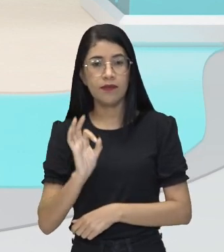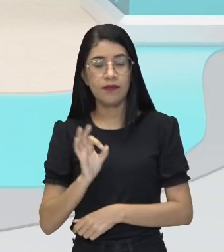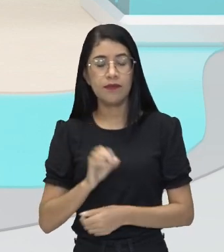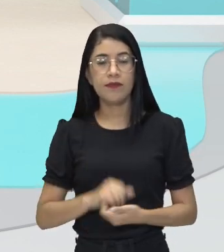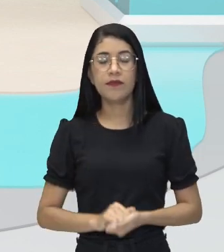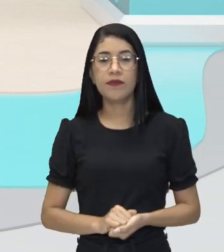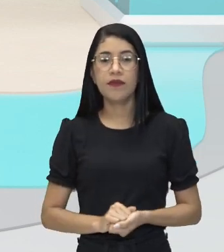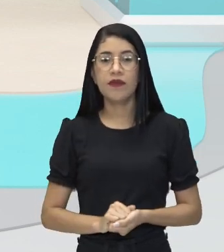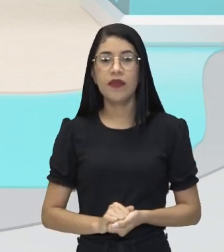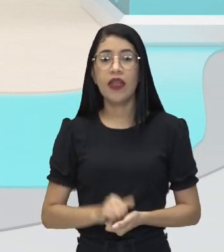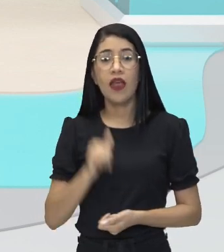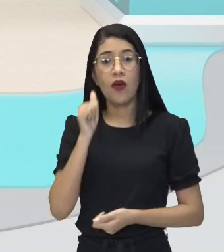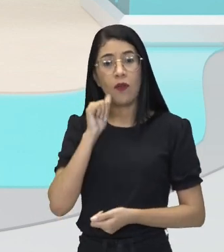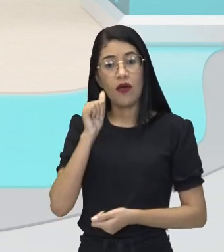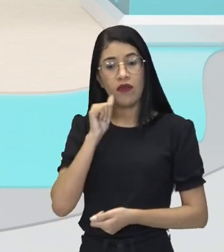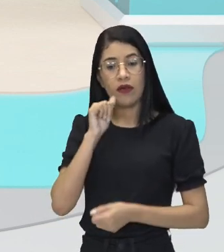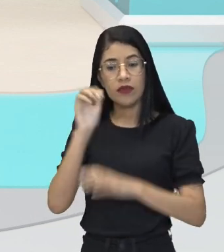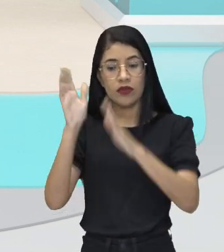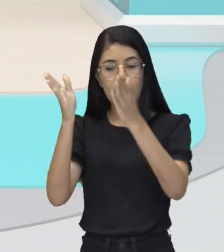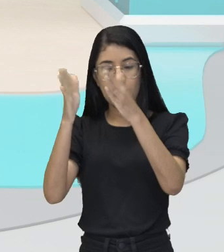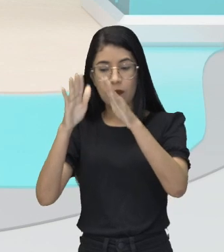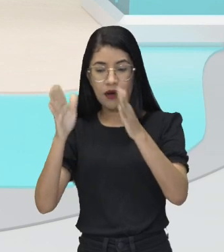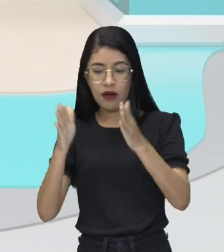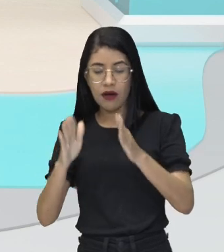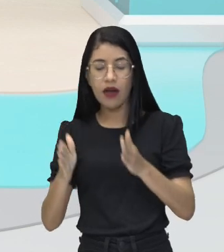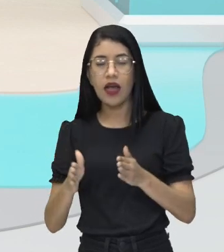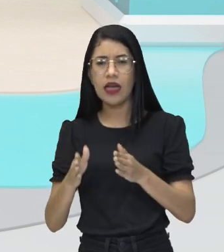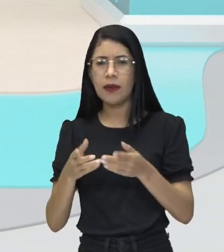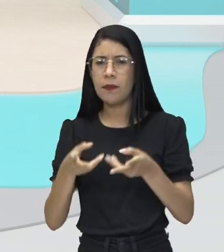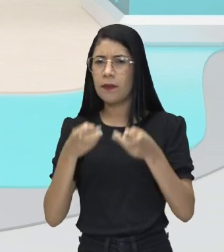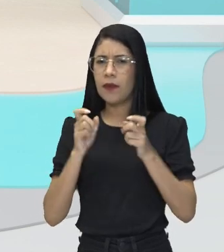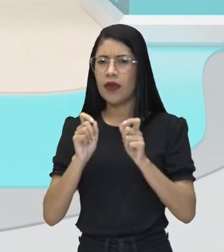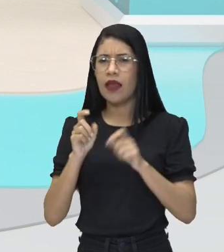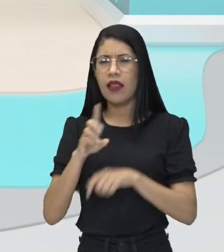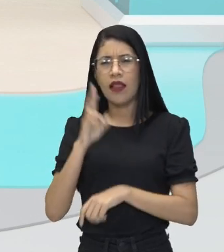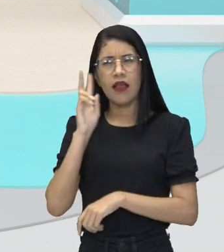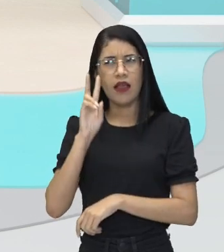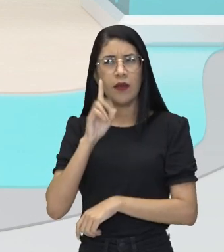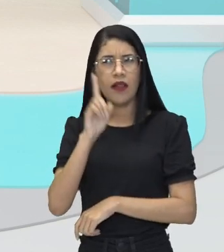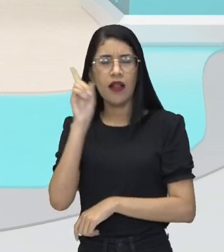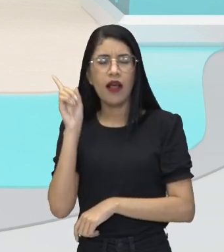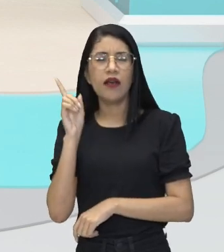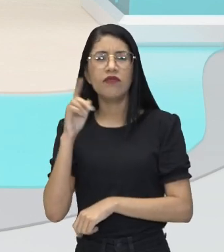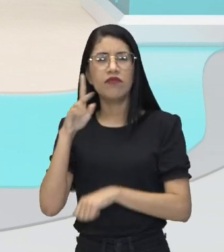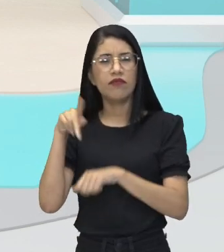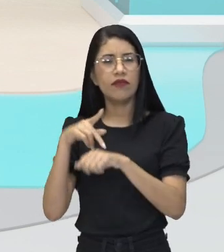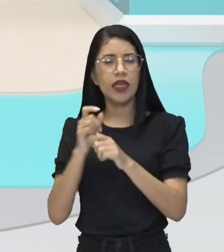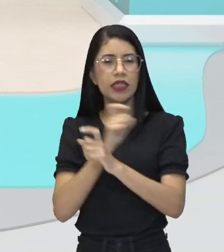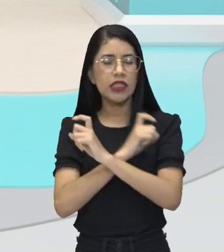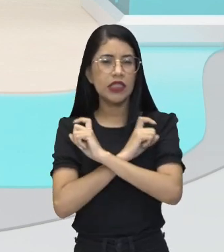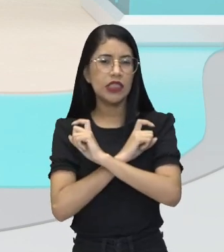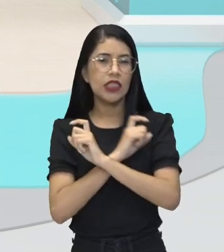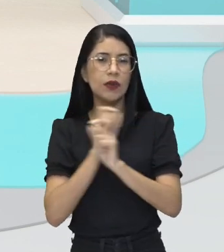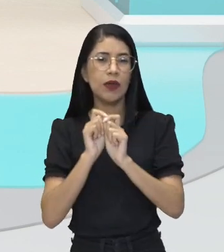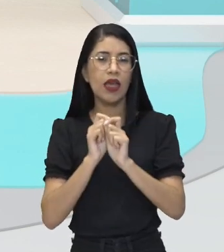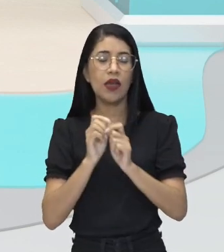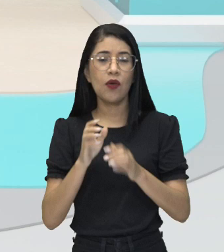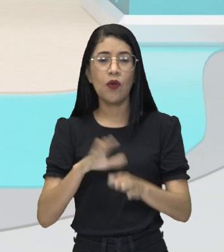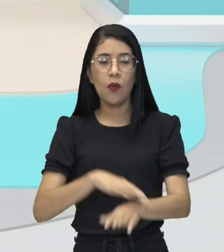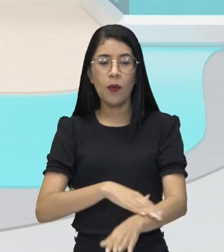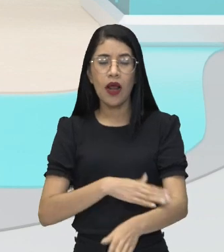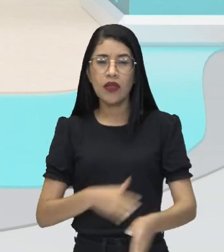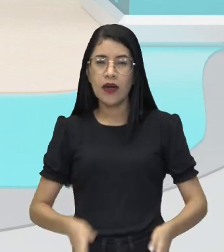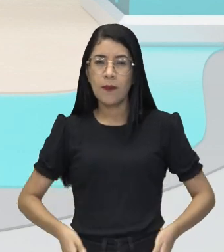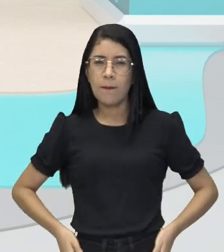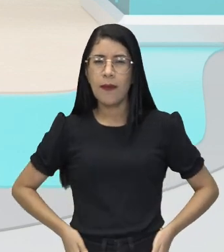escultura grega feminina. Vocês percebem, lembram lá do Egito, quando eu falava que a escultura ela era os braços cerrados